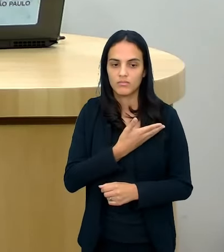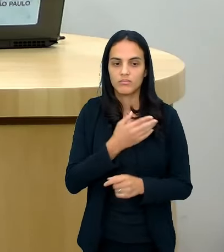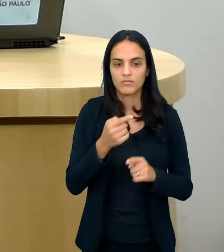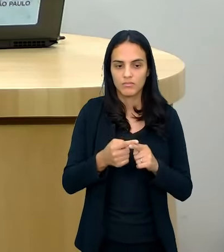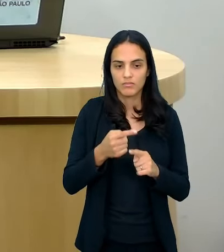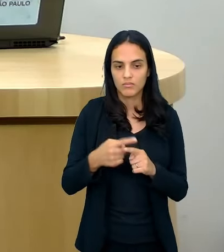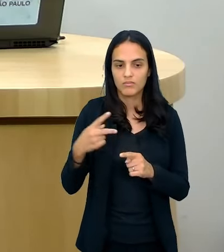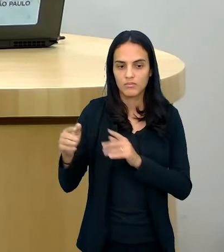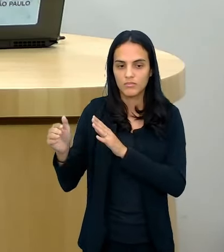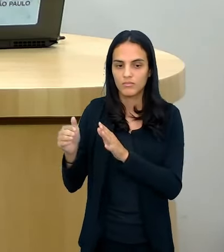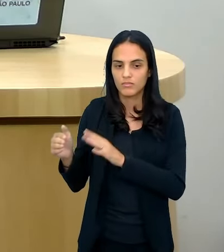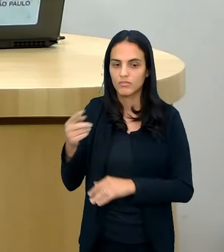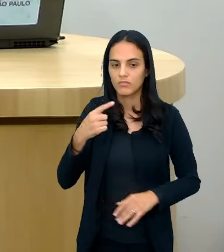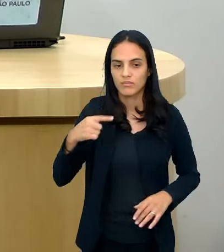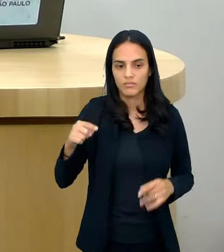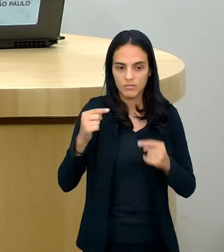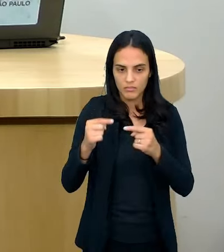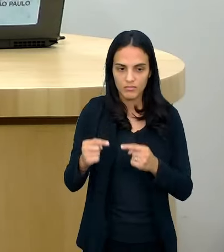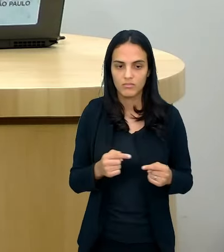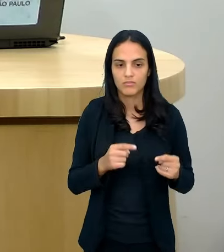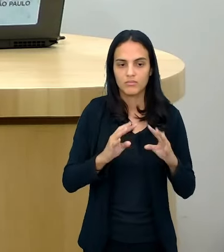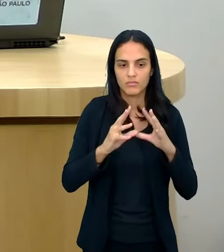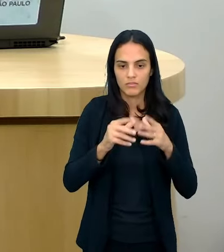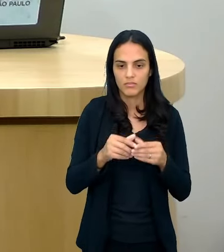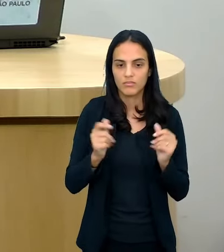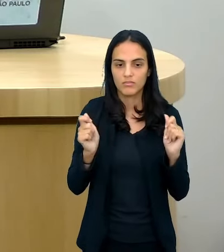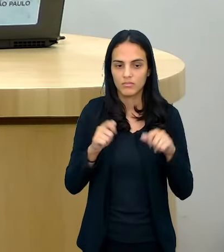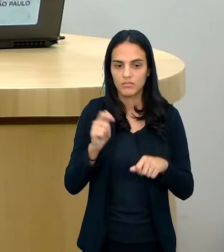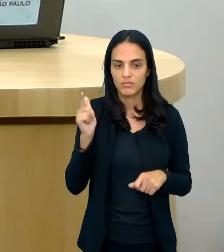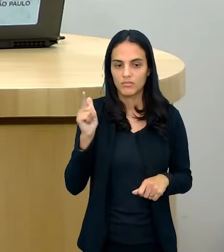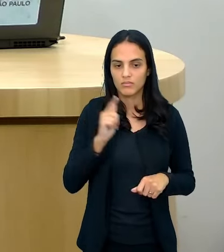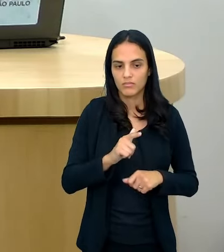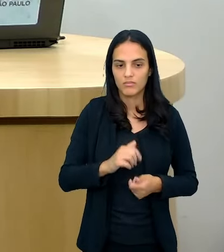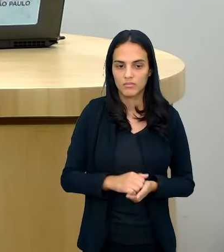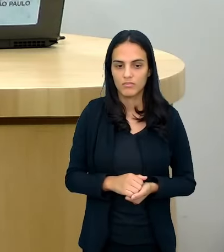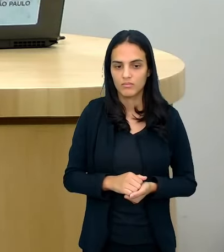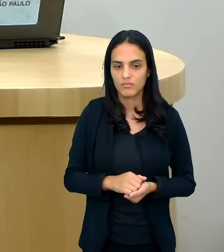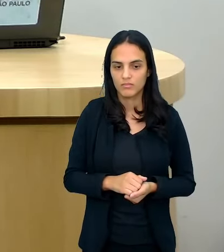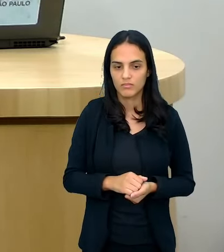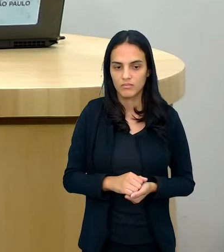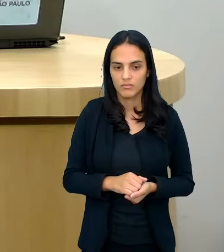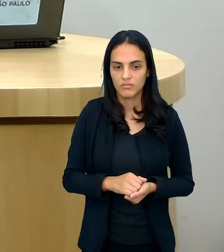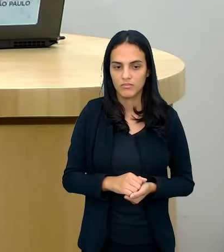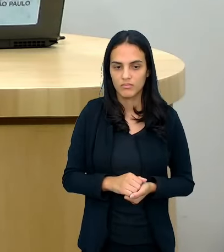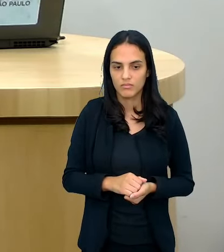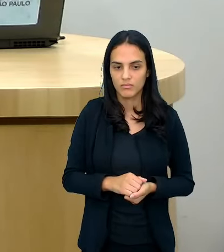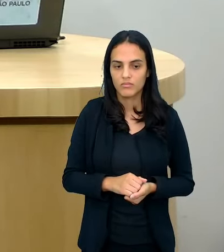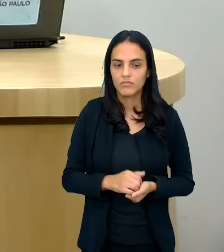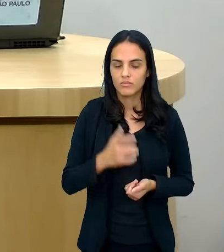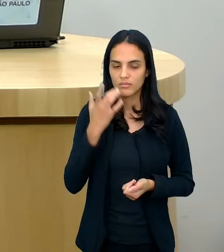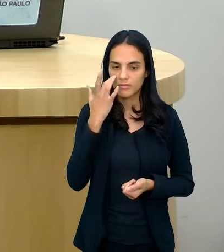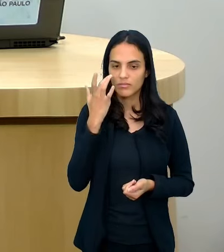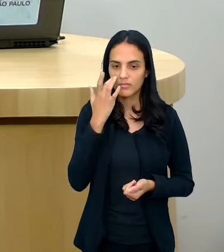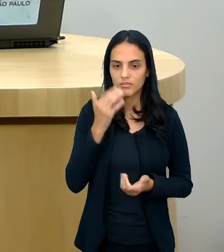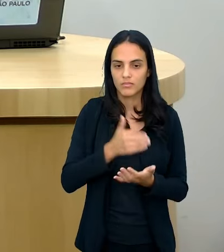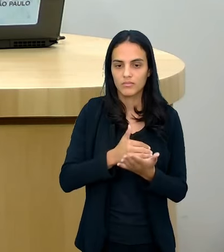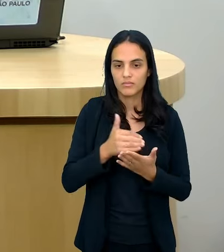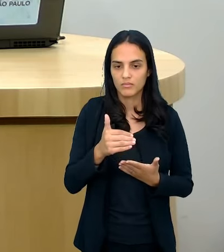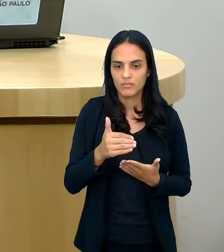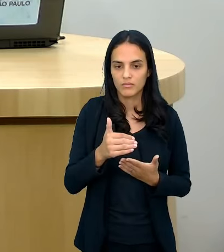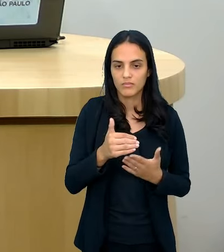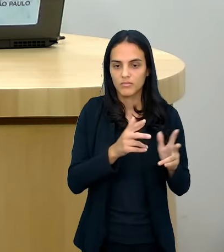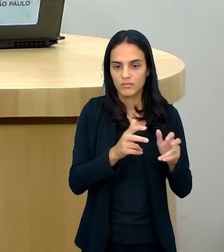é nesse momento que a gente vai alinhar para que tudo, né, esteja bem costurado e funcione. Então, acho que a principal